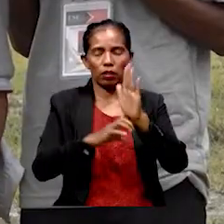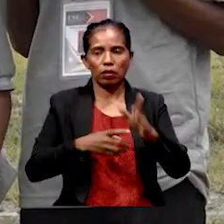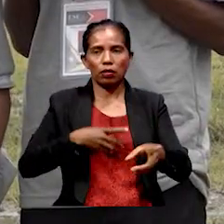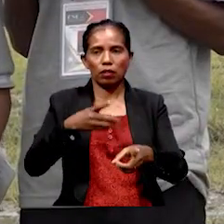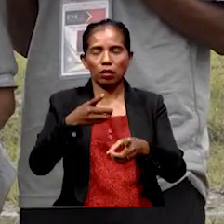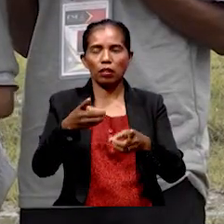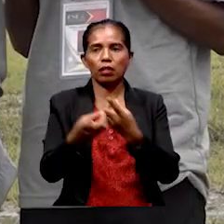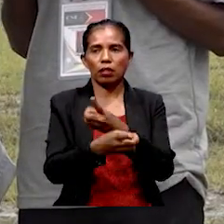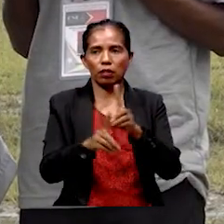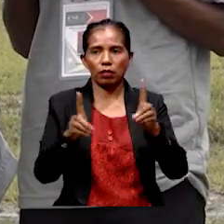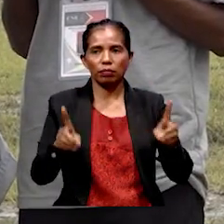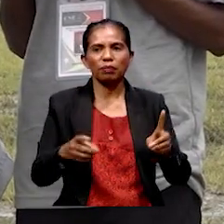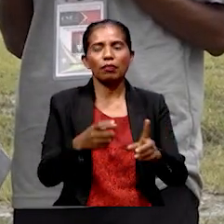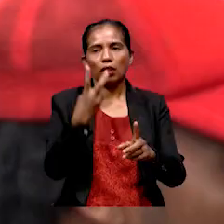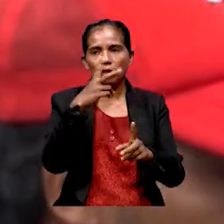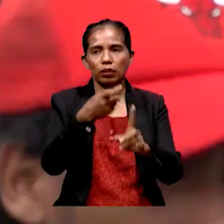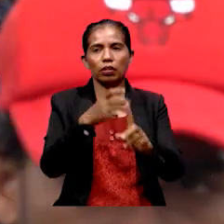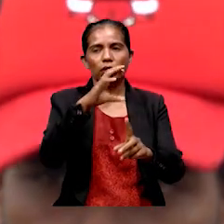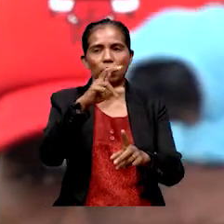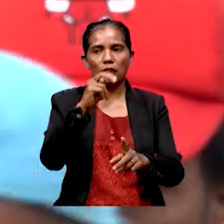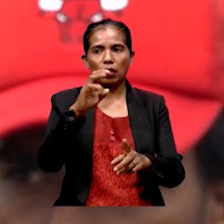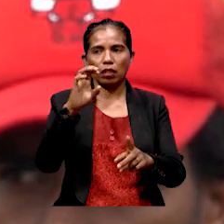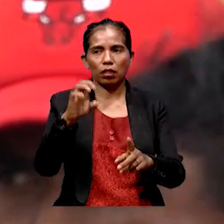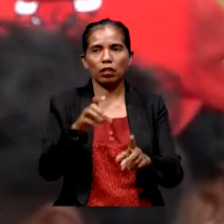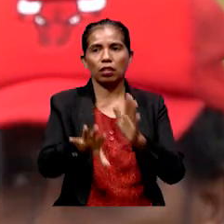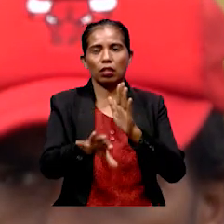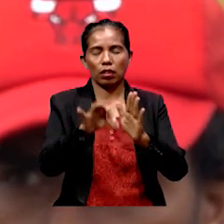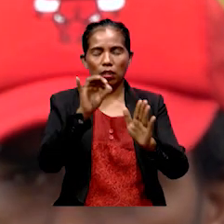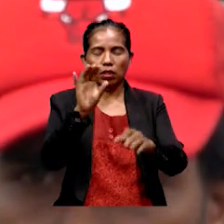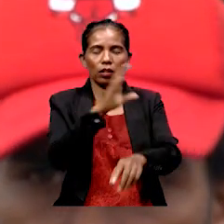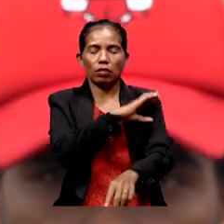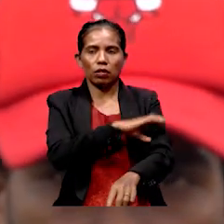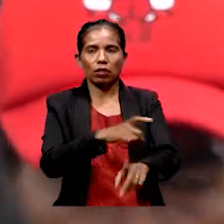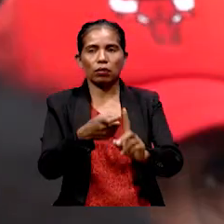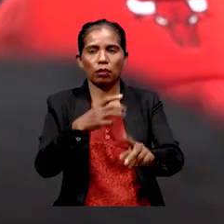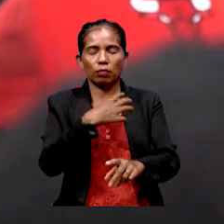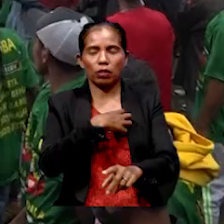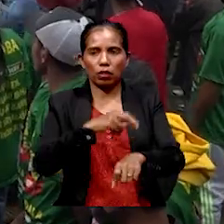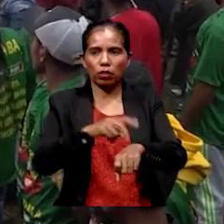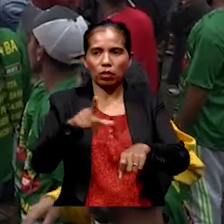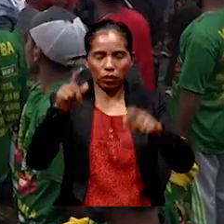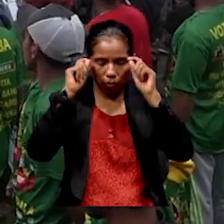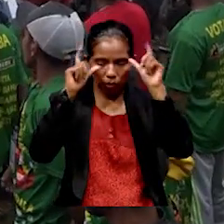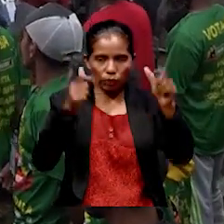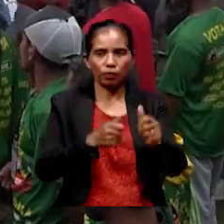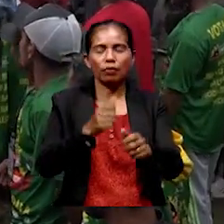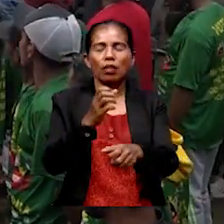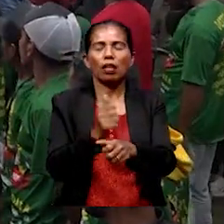ne observa husi siene Union Europea no hetan segurança husi polisi nasional Timor-Leste notuir